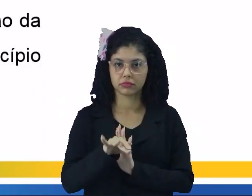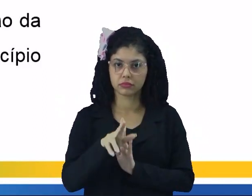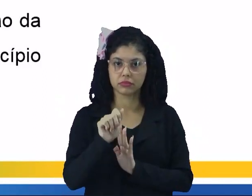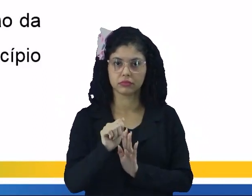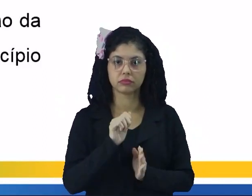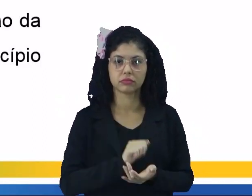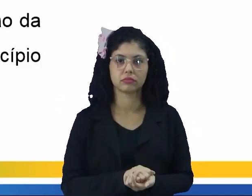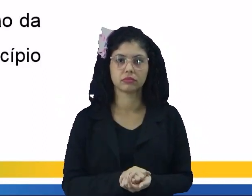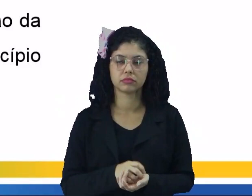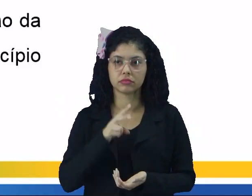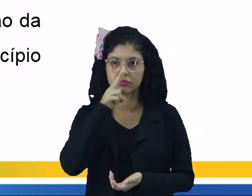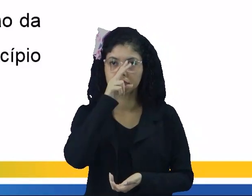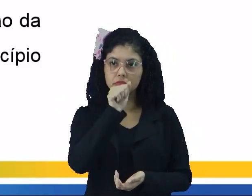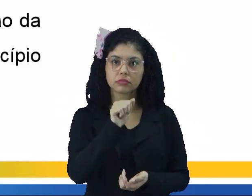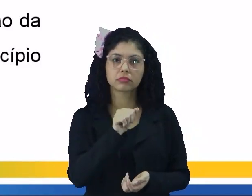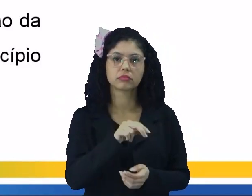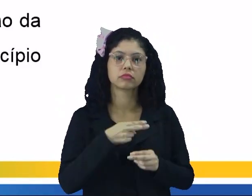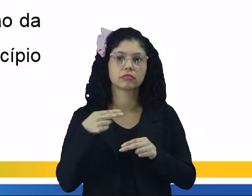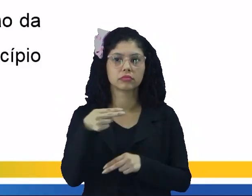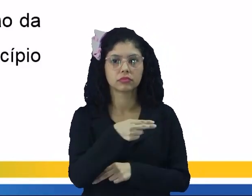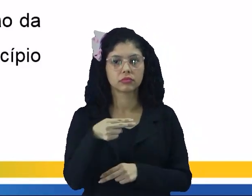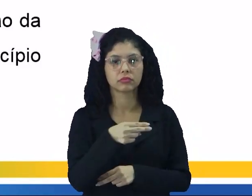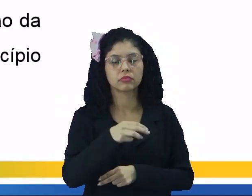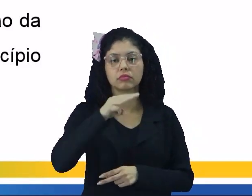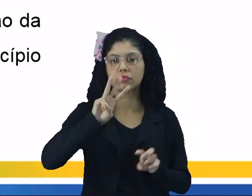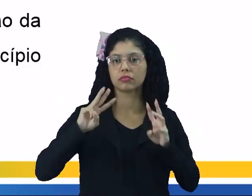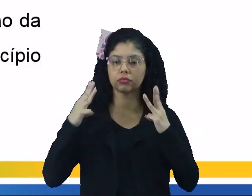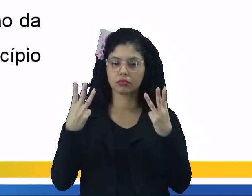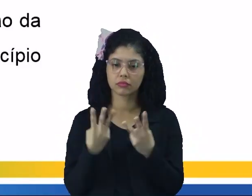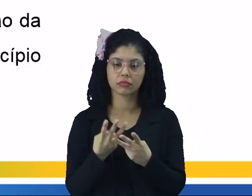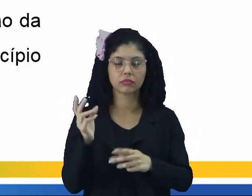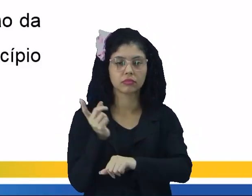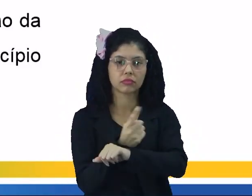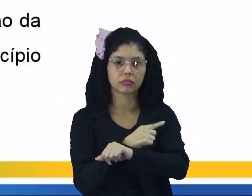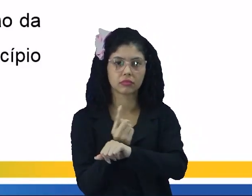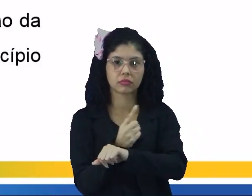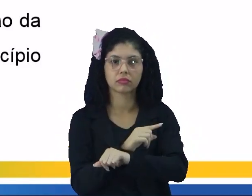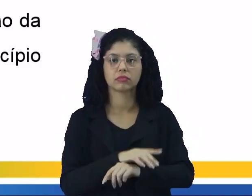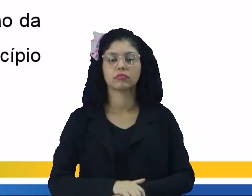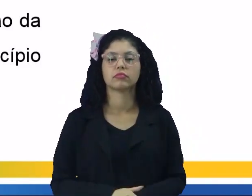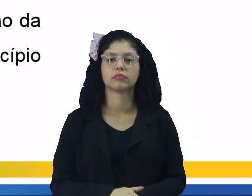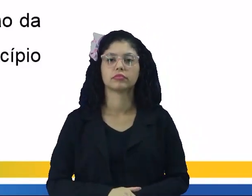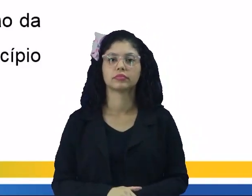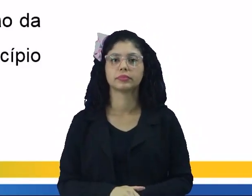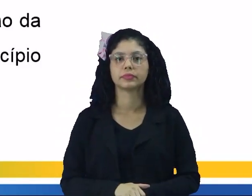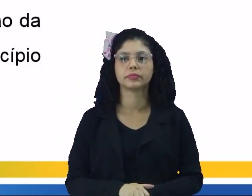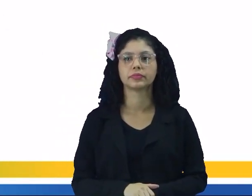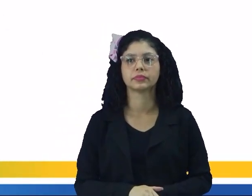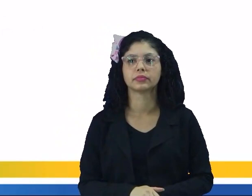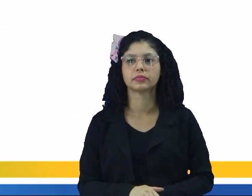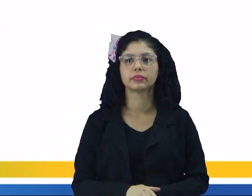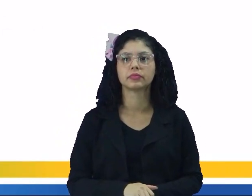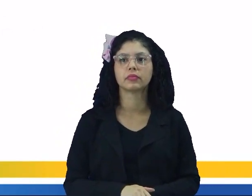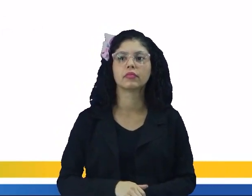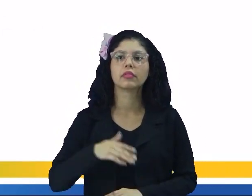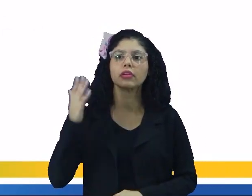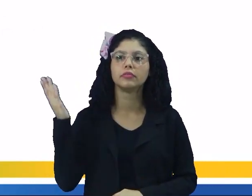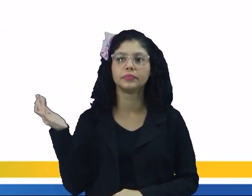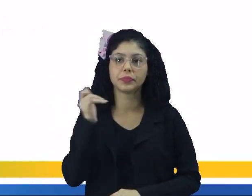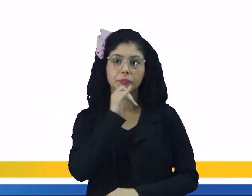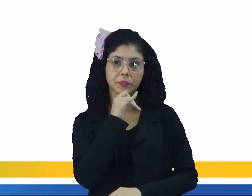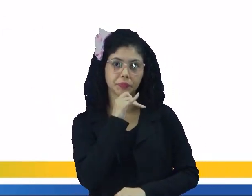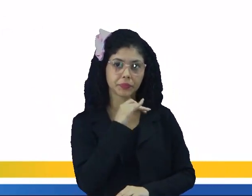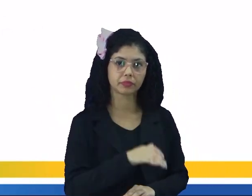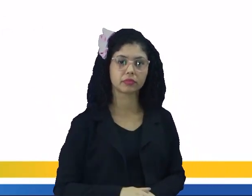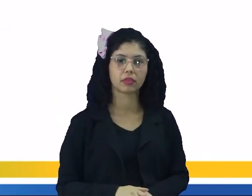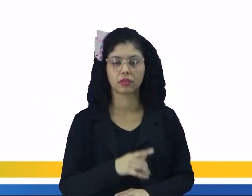né? Força é igual a massa vezes aceleração, certo? Vamos agora, então, aqui para um